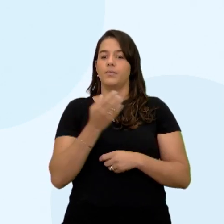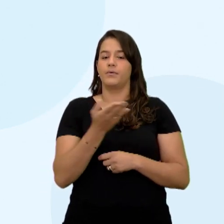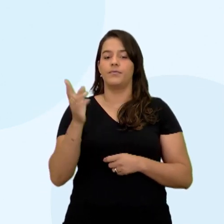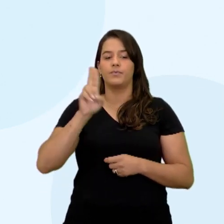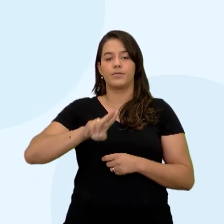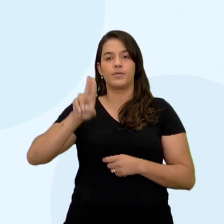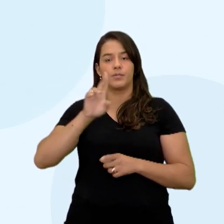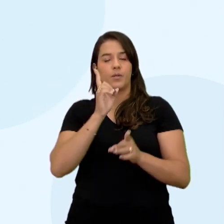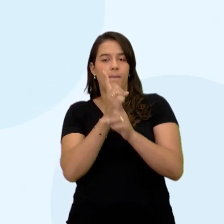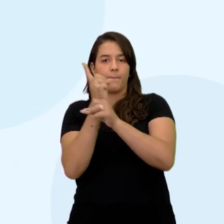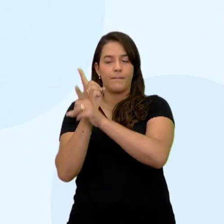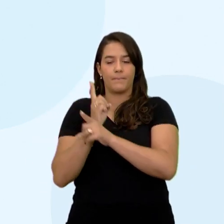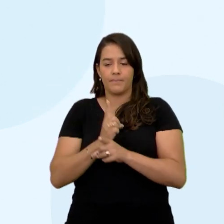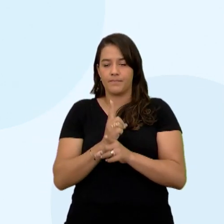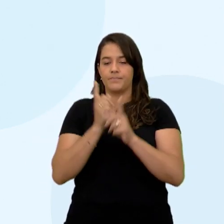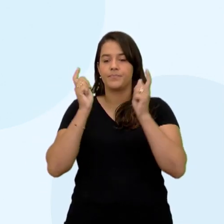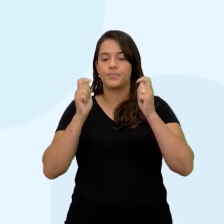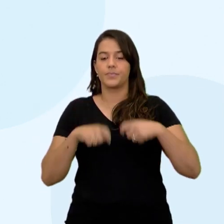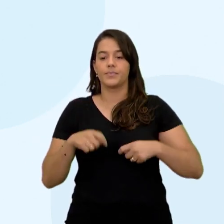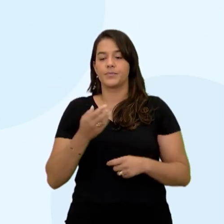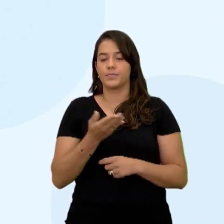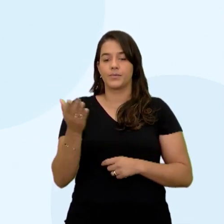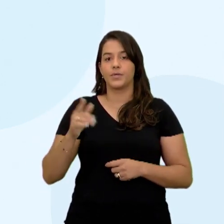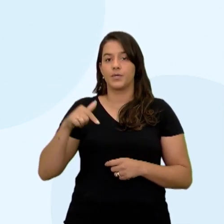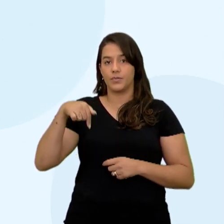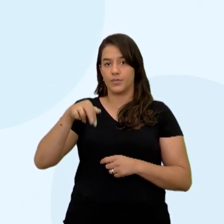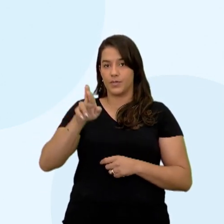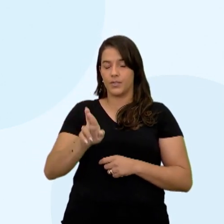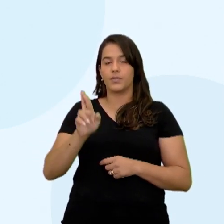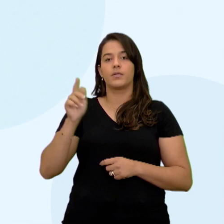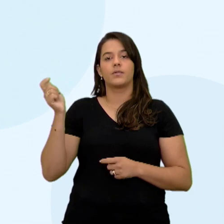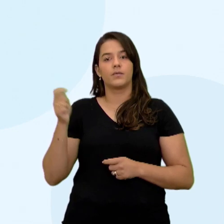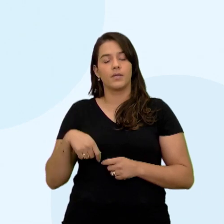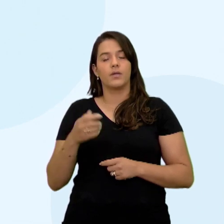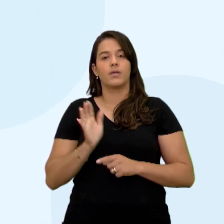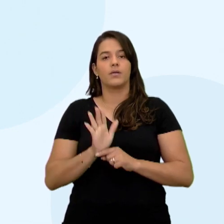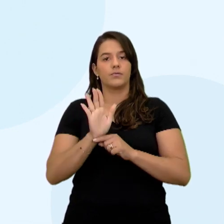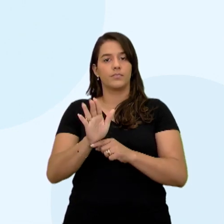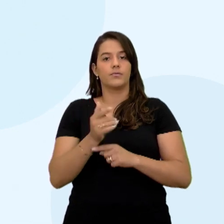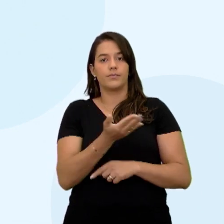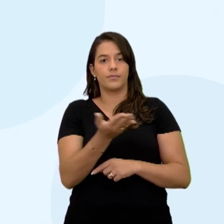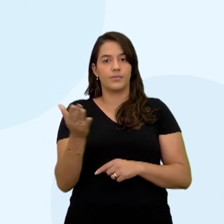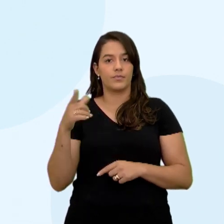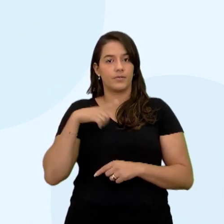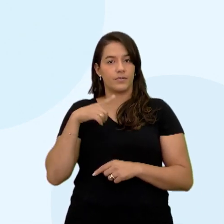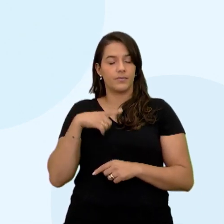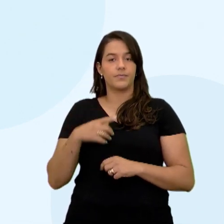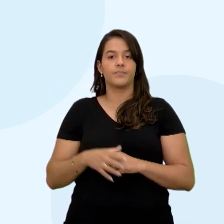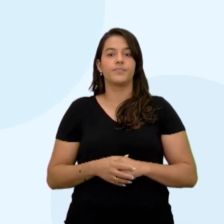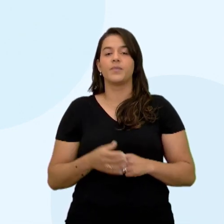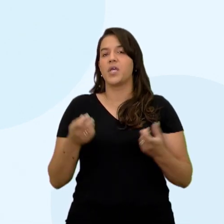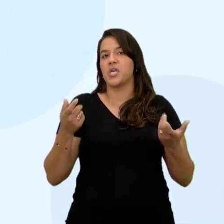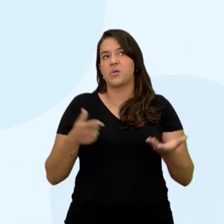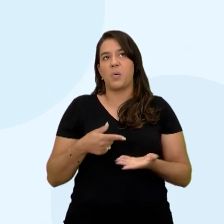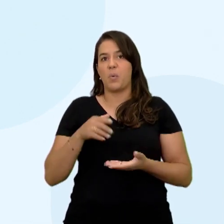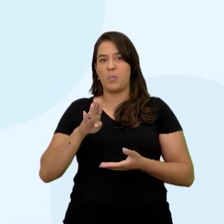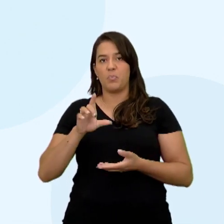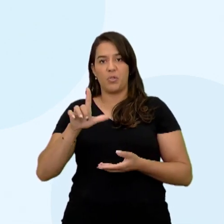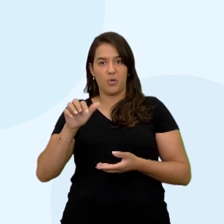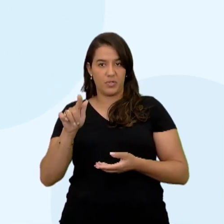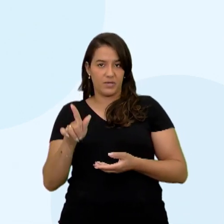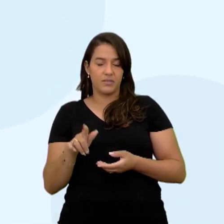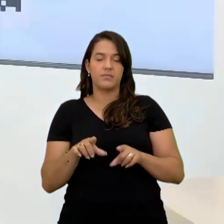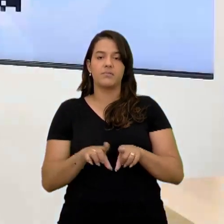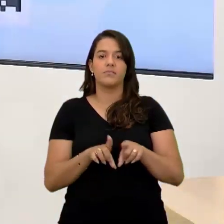as descobertas. Então você vai no QR Code, ele é muito intuitivo, você funciona como uma espécie de blog, ou na